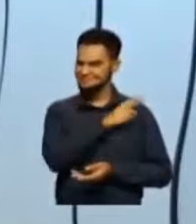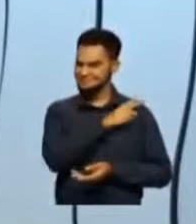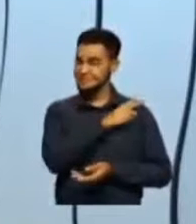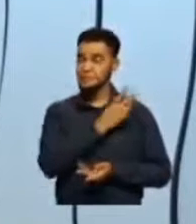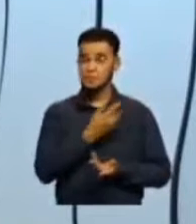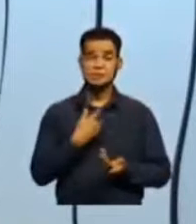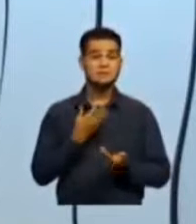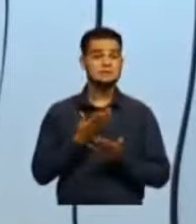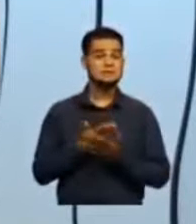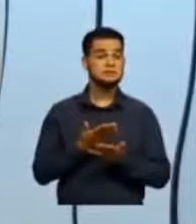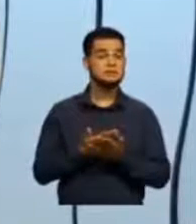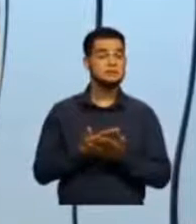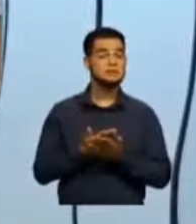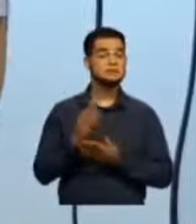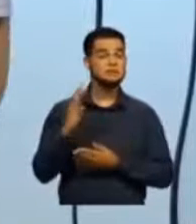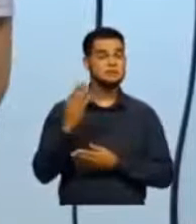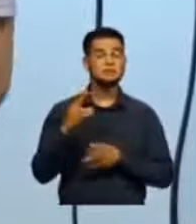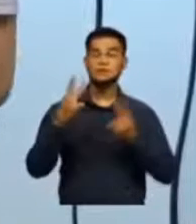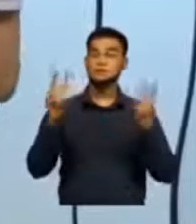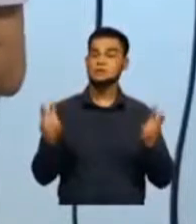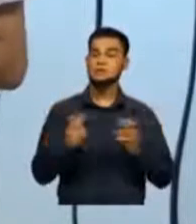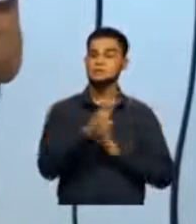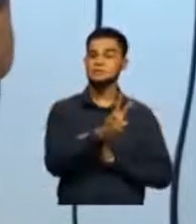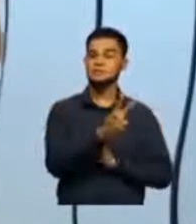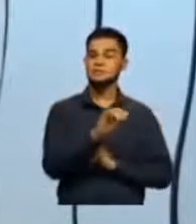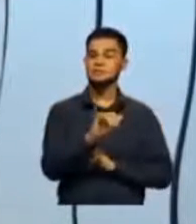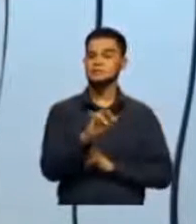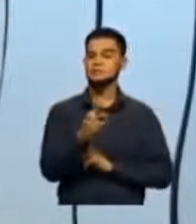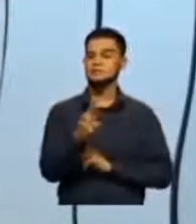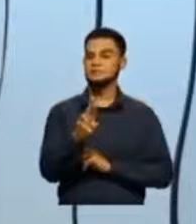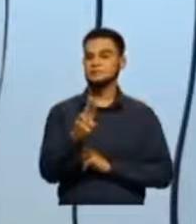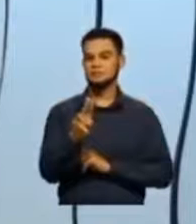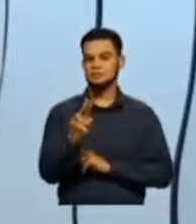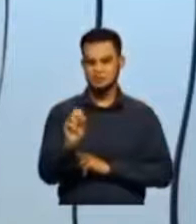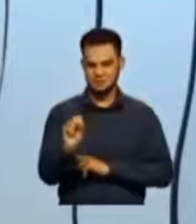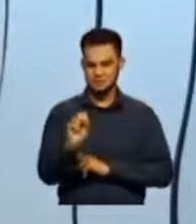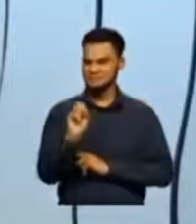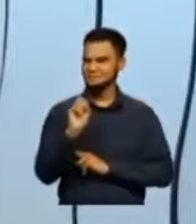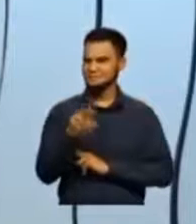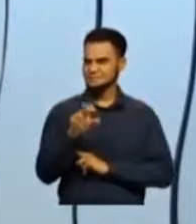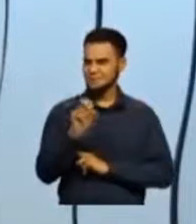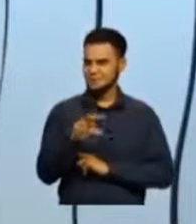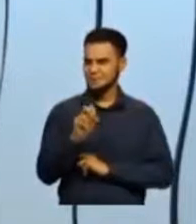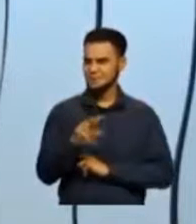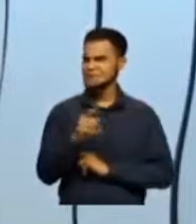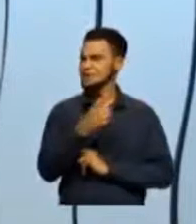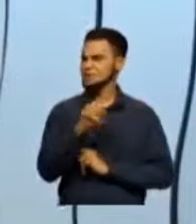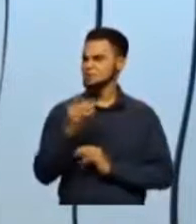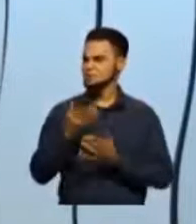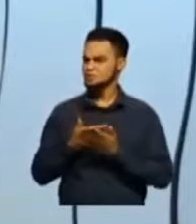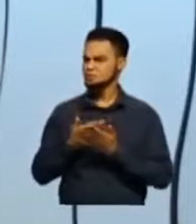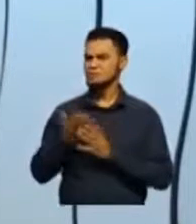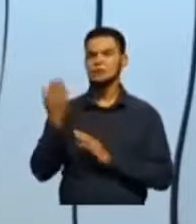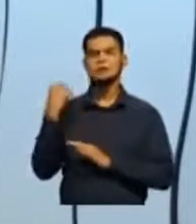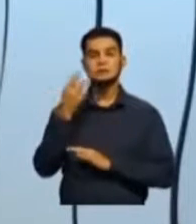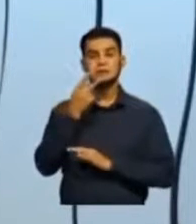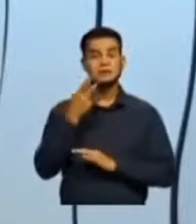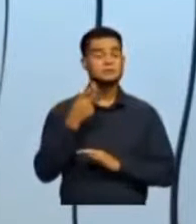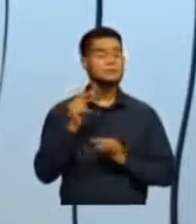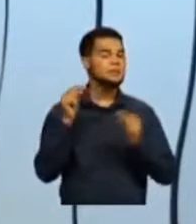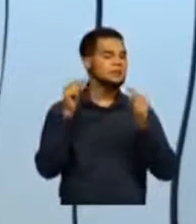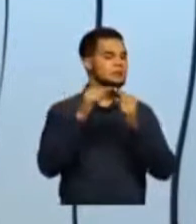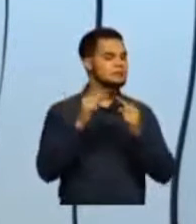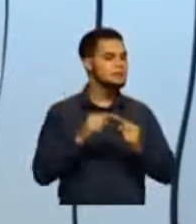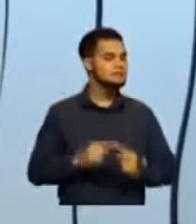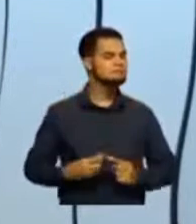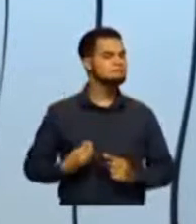Biologia com o tema Vírus. Na última aula, nós falamos sobre a classificação dos seres vivos